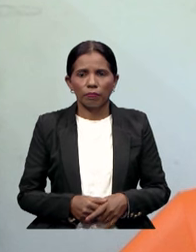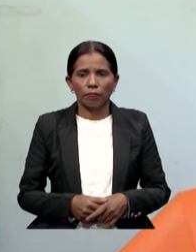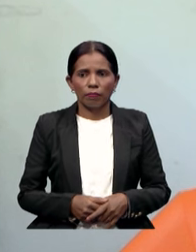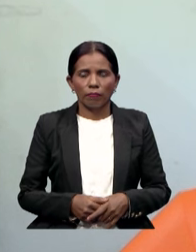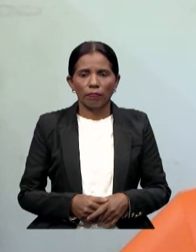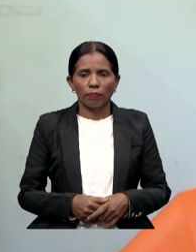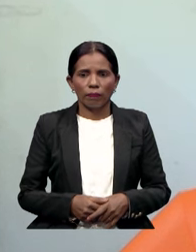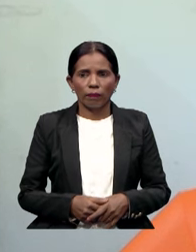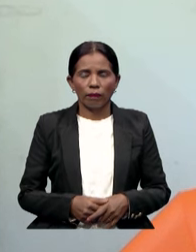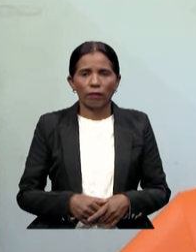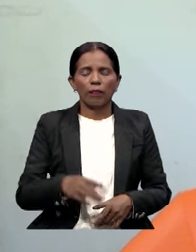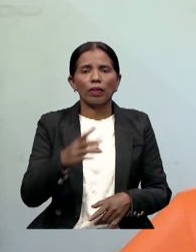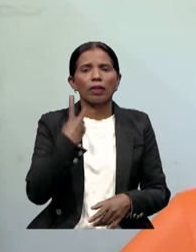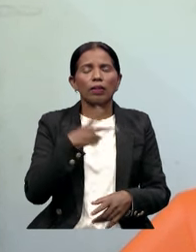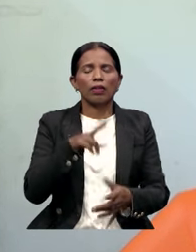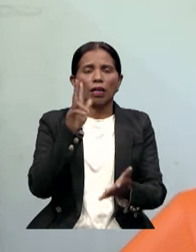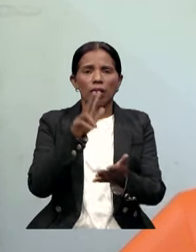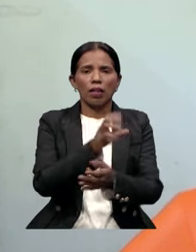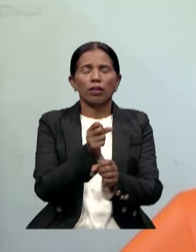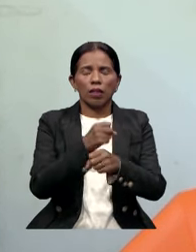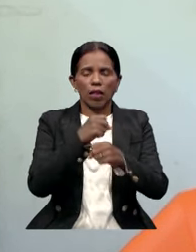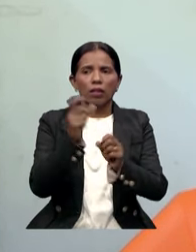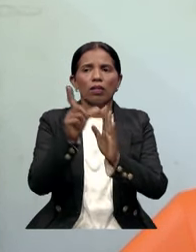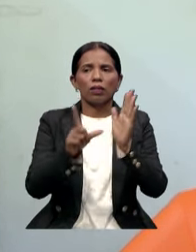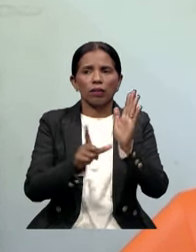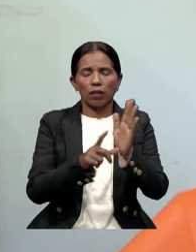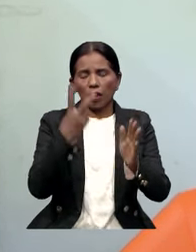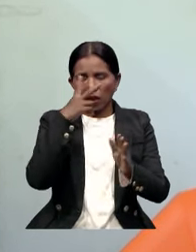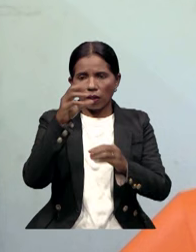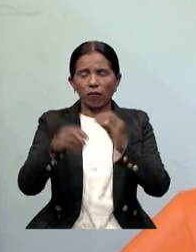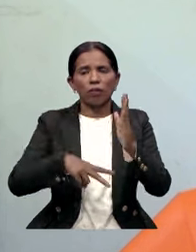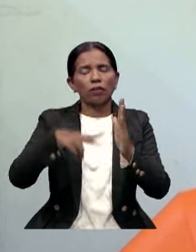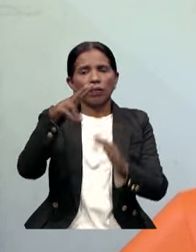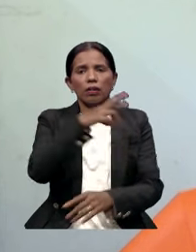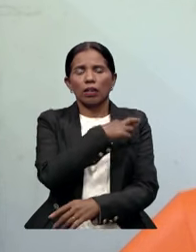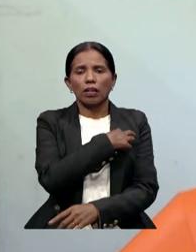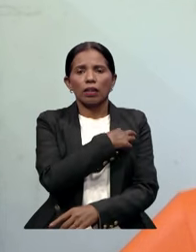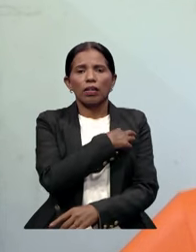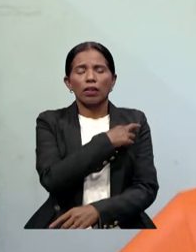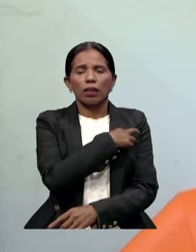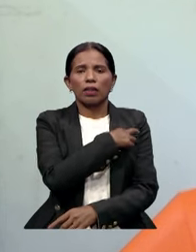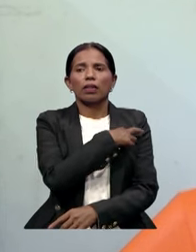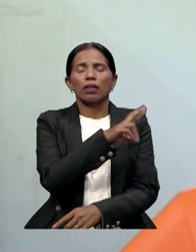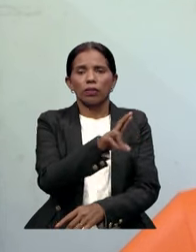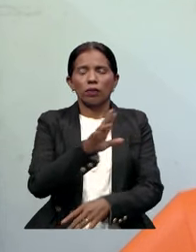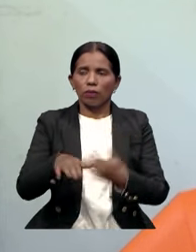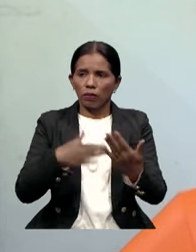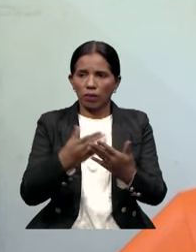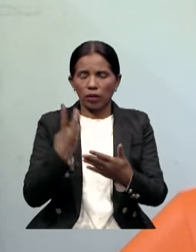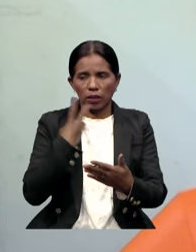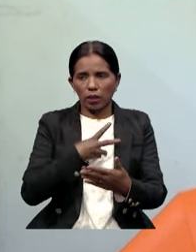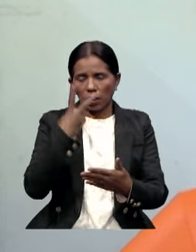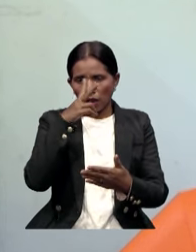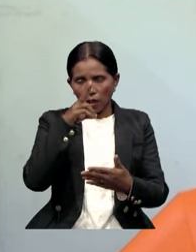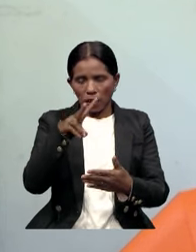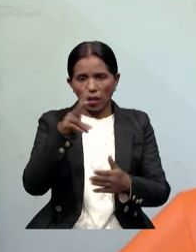legaliza o insan niya valor religiosa religioso sira tau ida nema kita persija hare entre norma